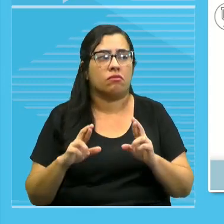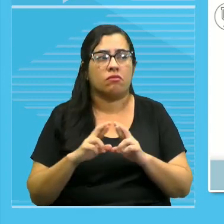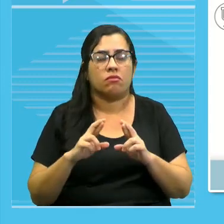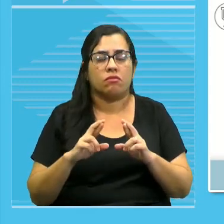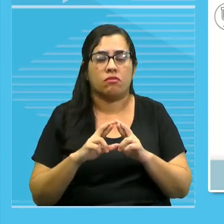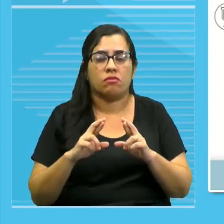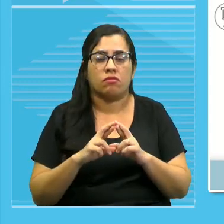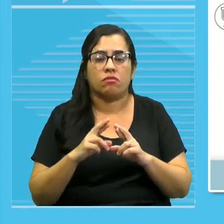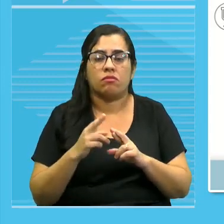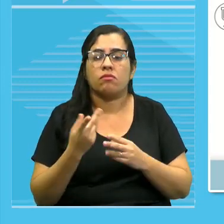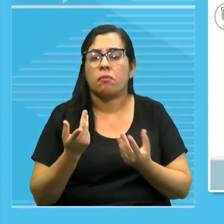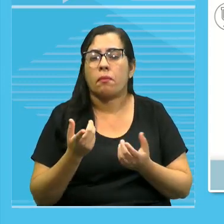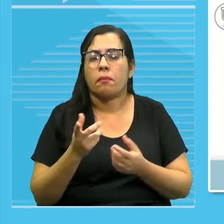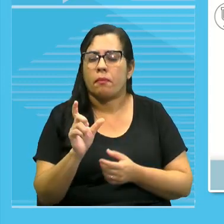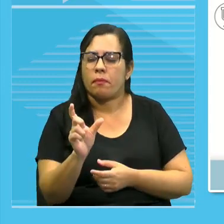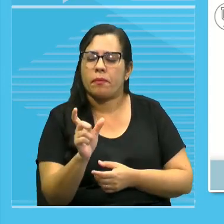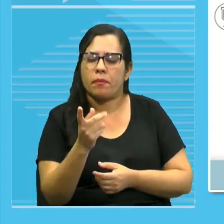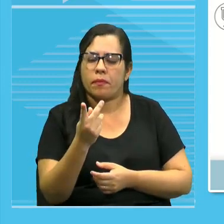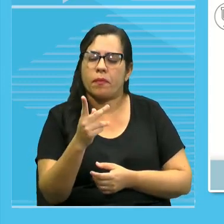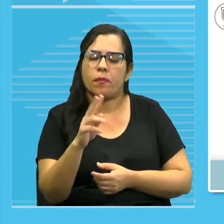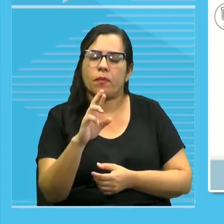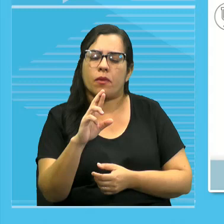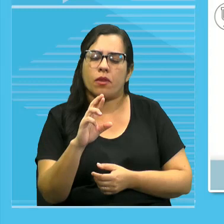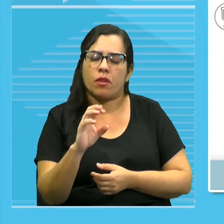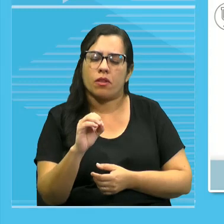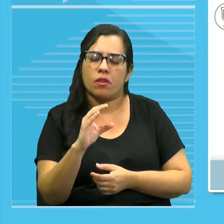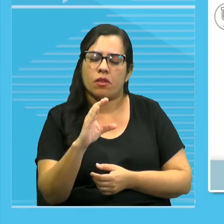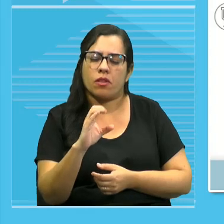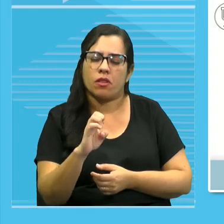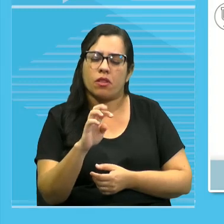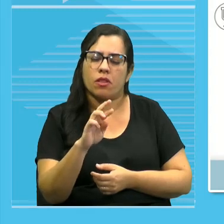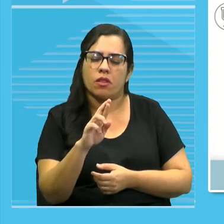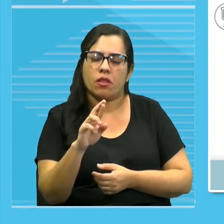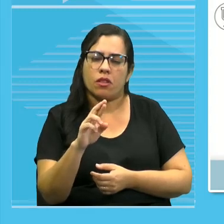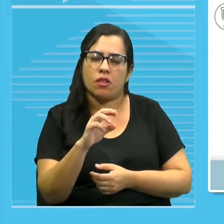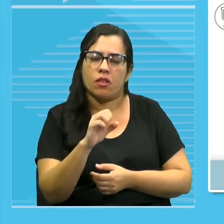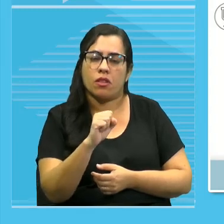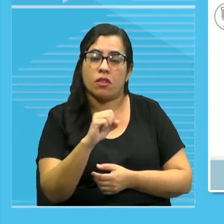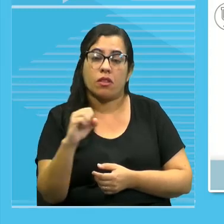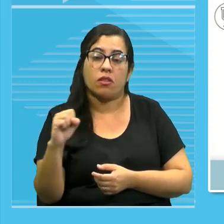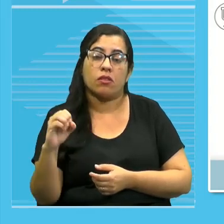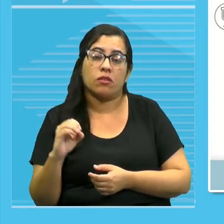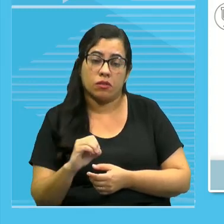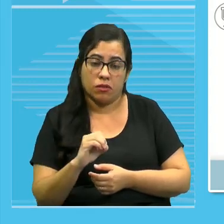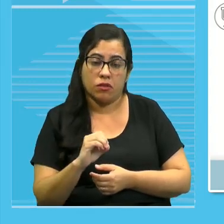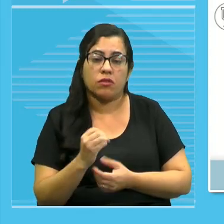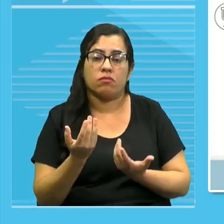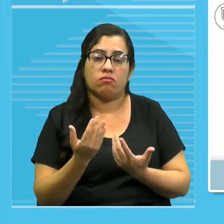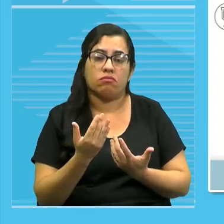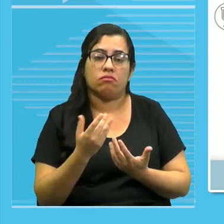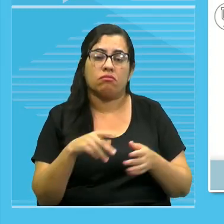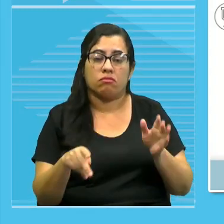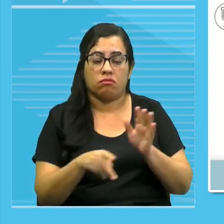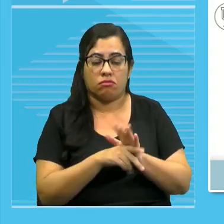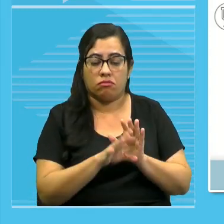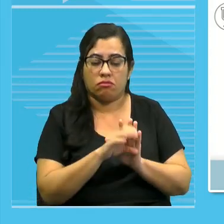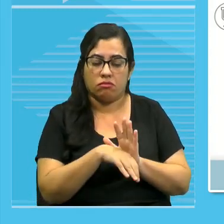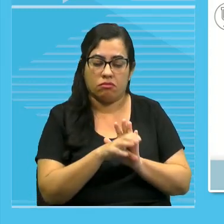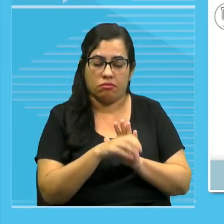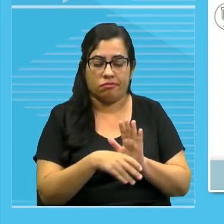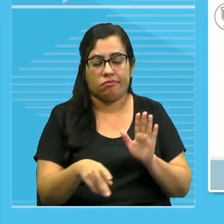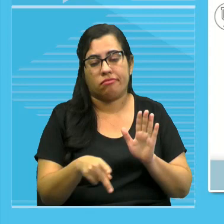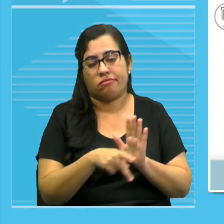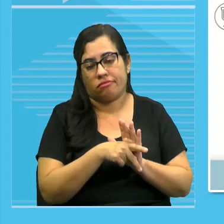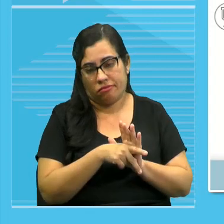processos né então ele vai muito em cima do conceito do que vem a ser reciclagem né